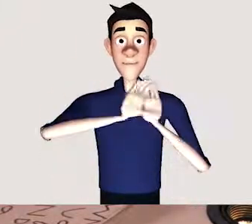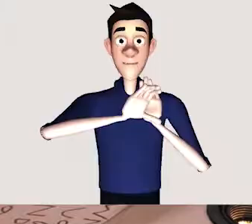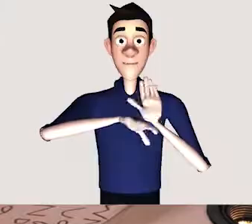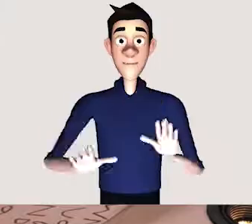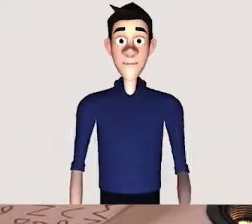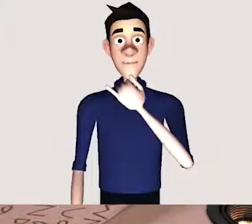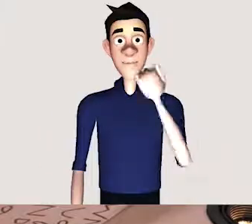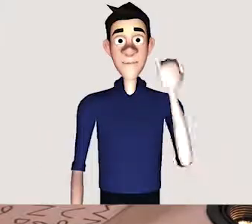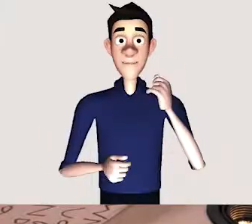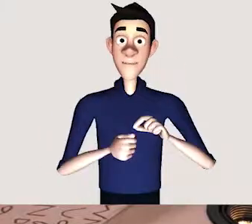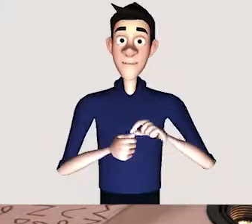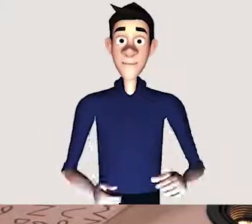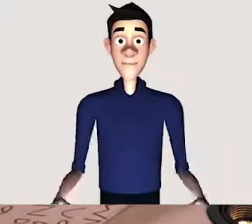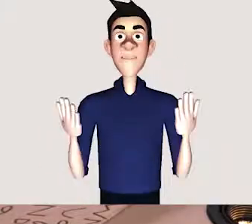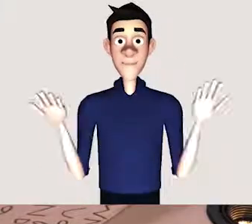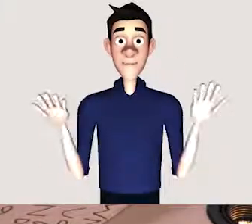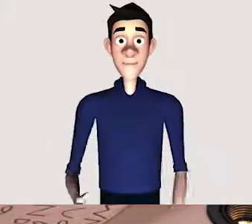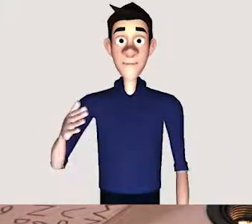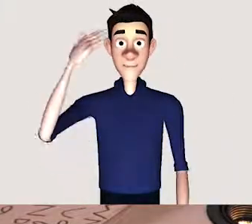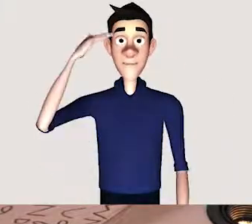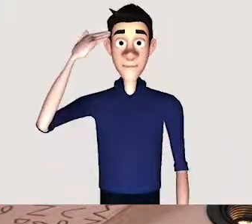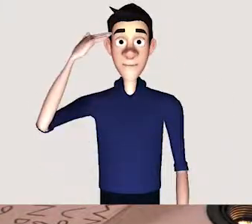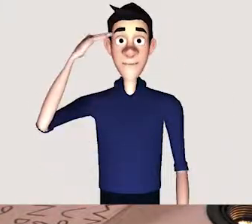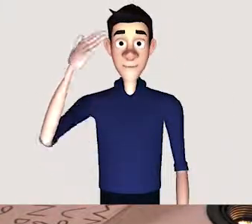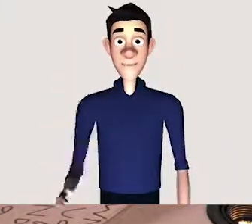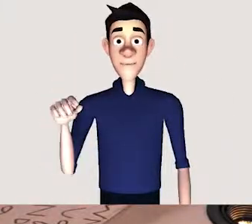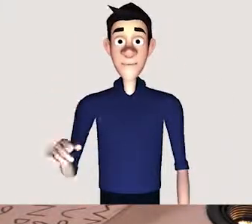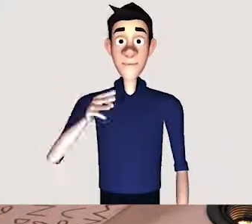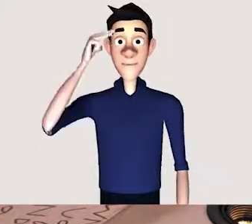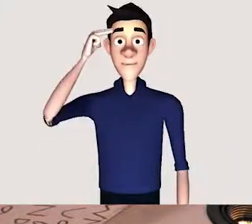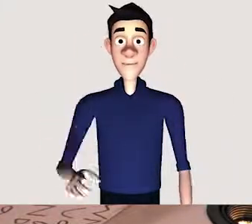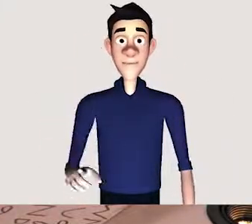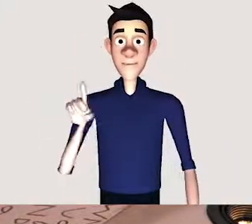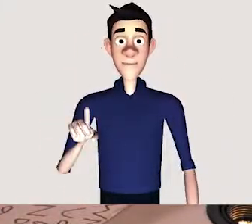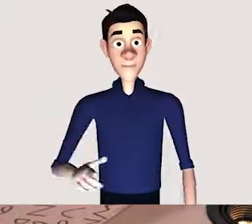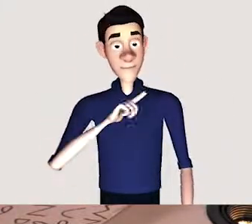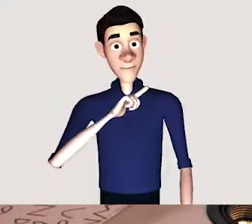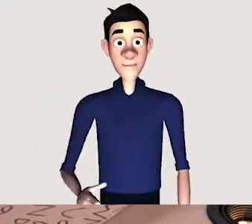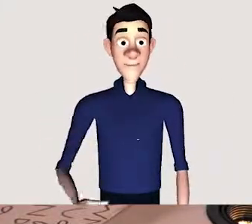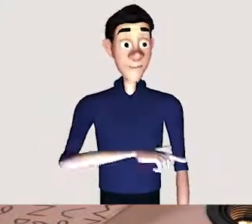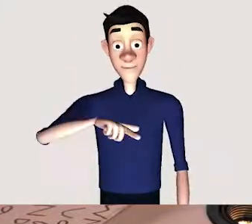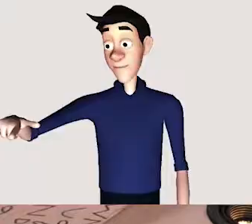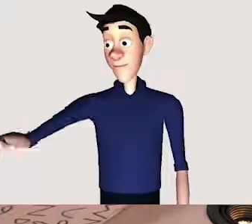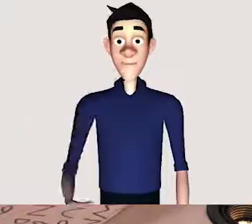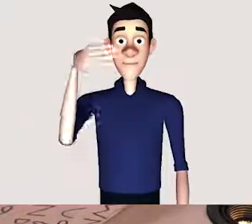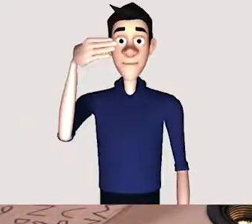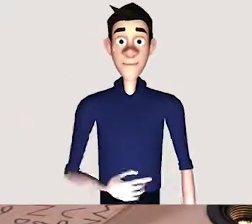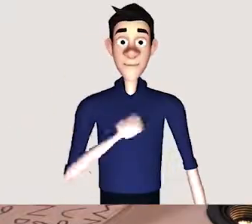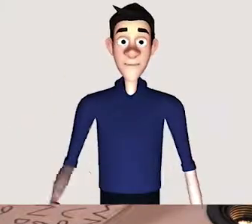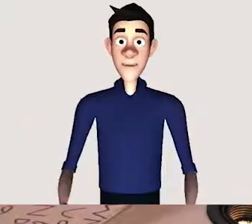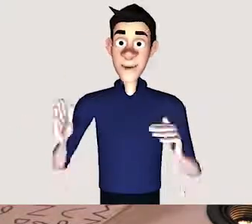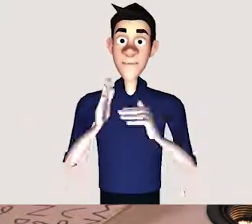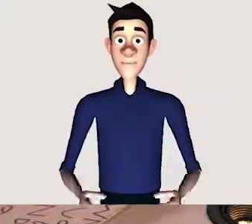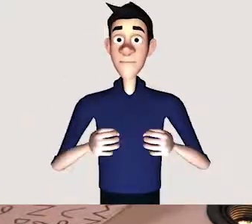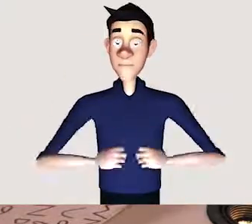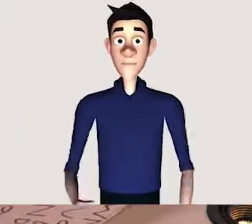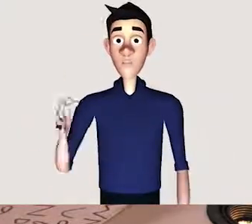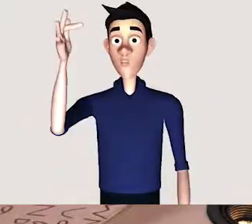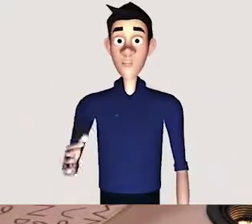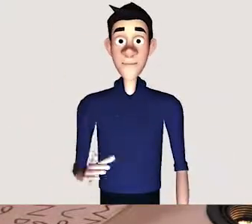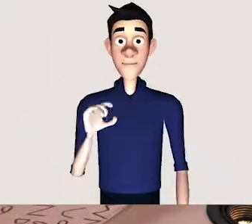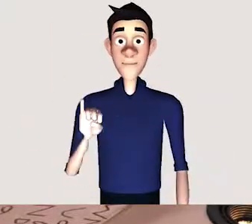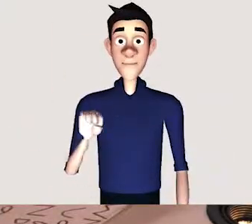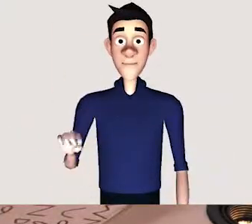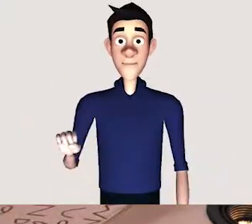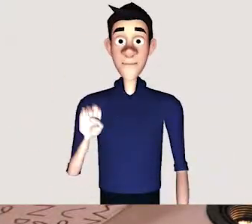não existe sem o esquecimento, eu até poderia dizer que a memória e o esquecimento formam um par